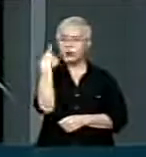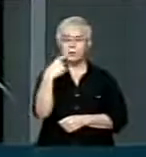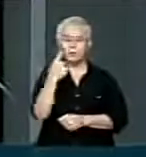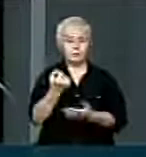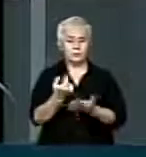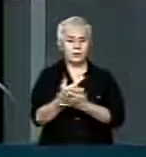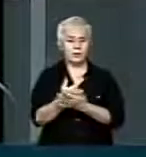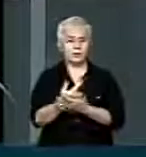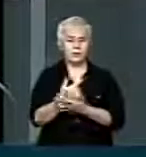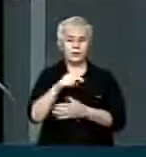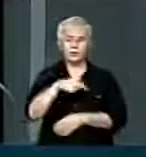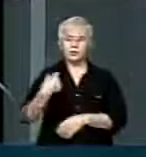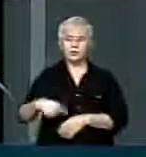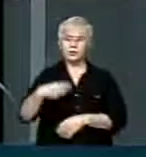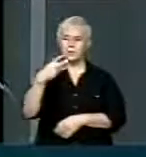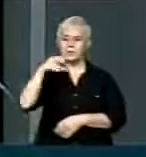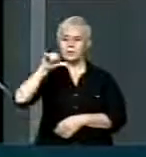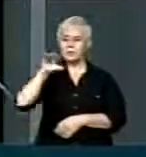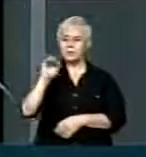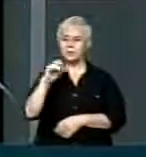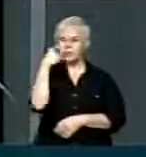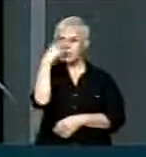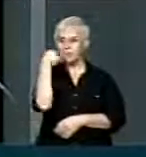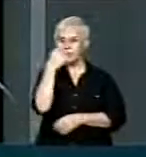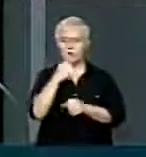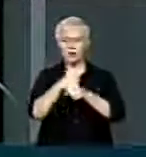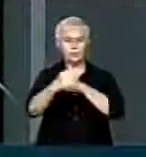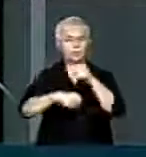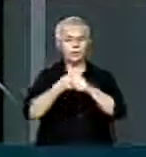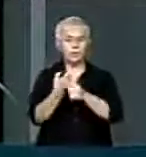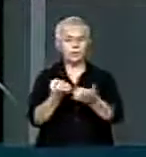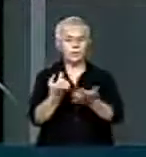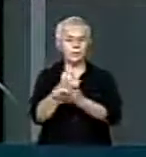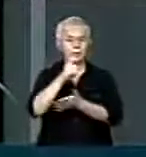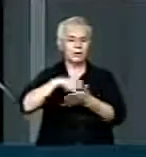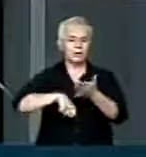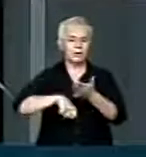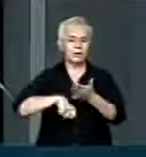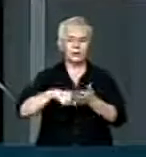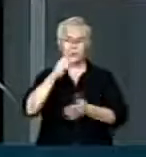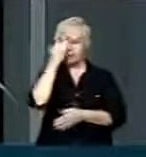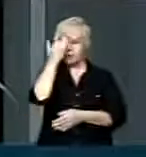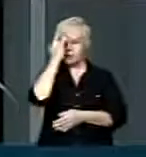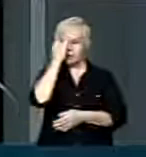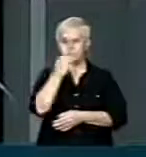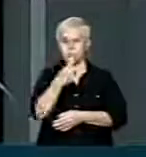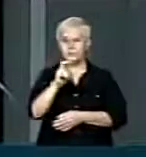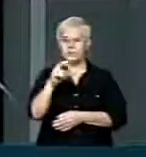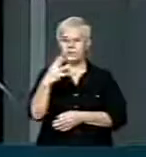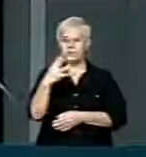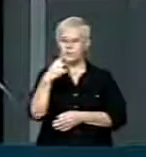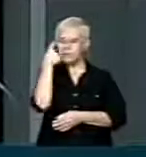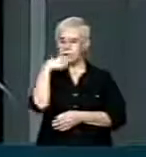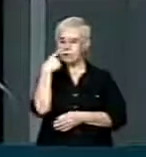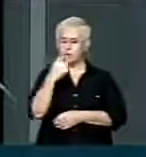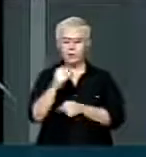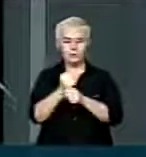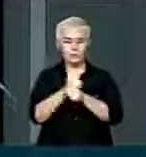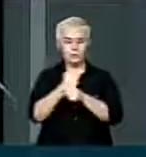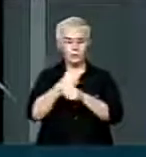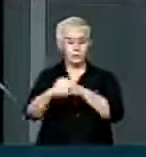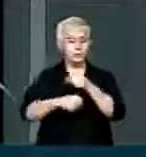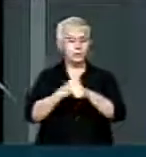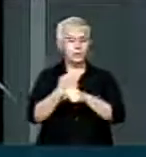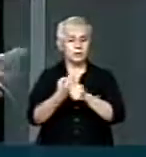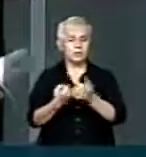de 390 horas para pagar imposto. O trabalhador da Índia só precisa de 254 horas por ano. Já o Brasil